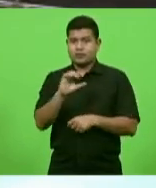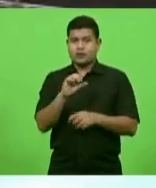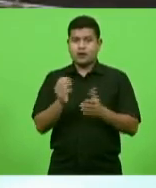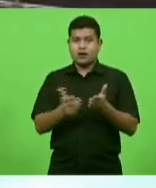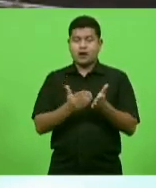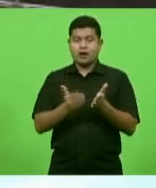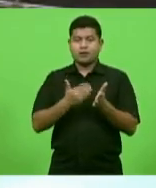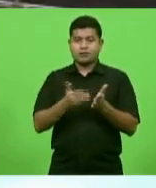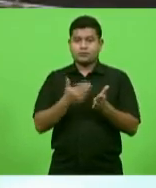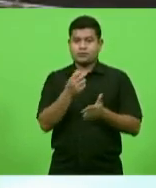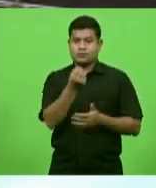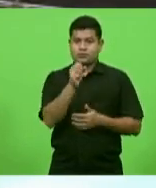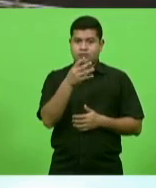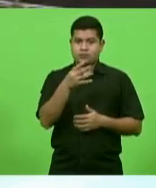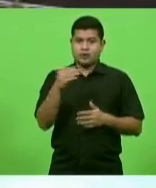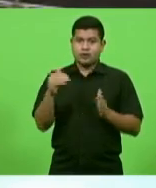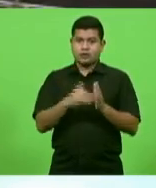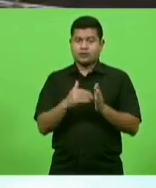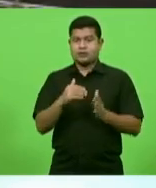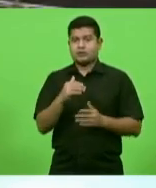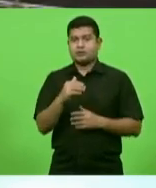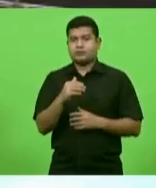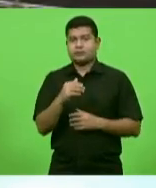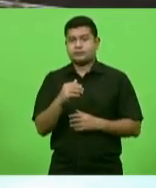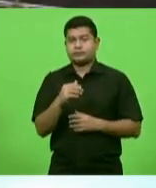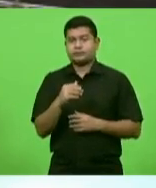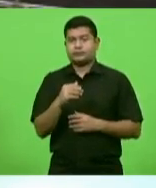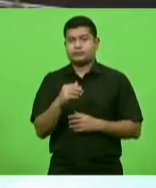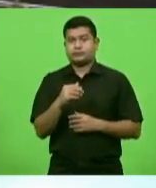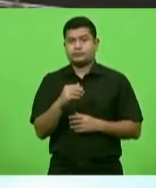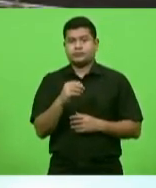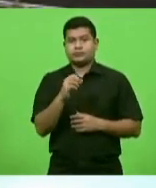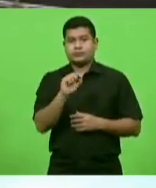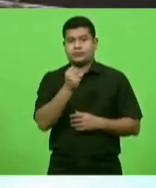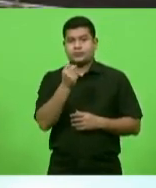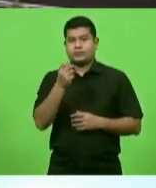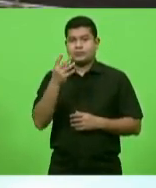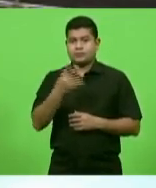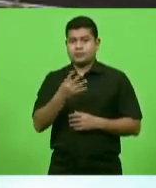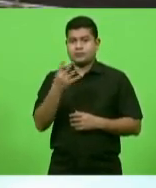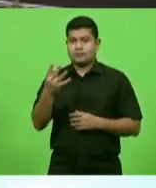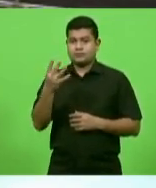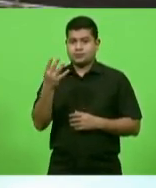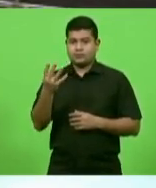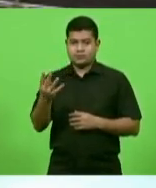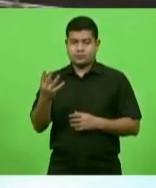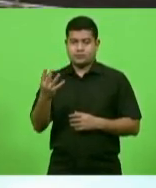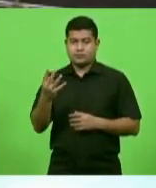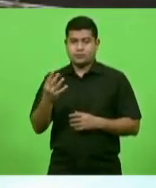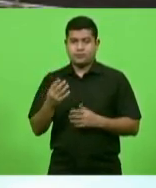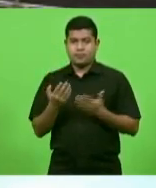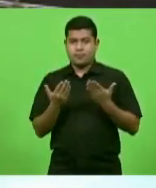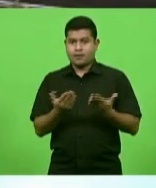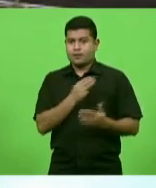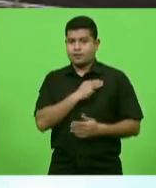folhas 8404 a 8444 o ministério público de Santa